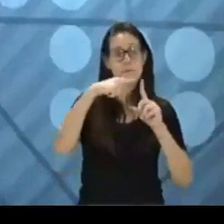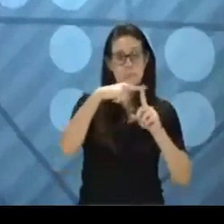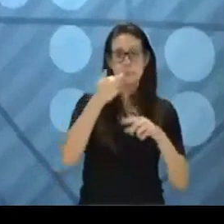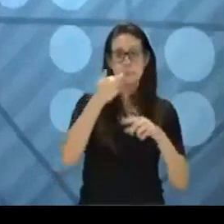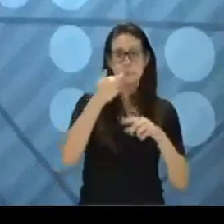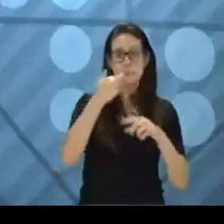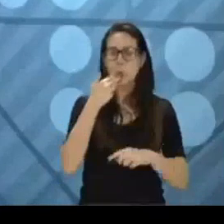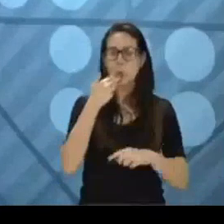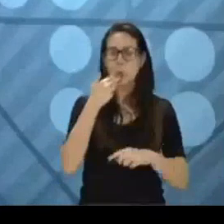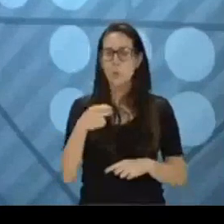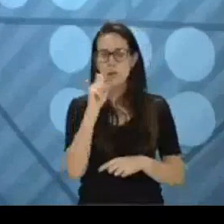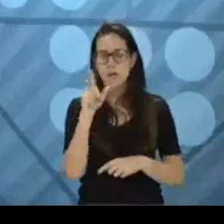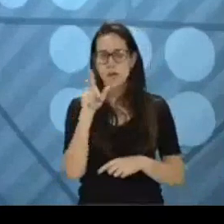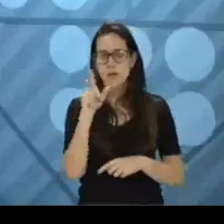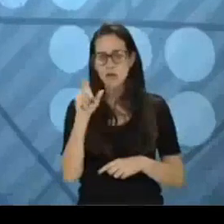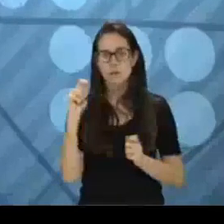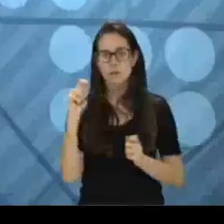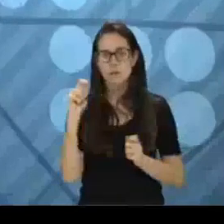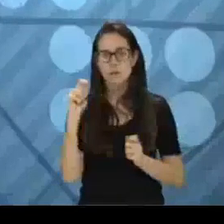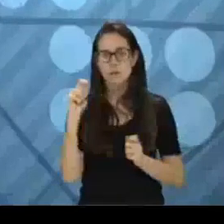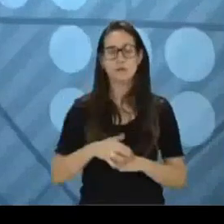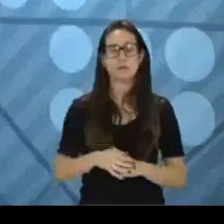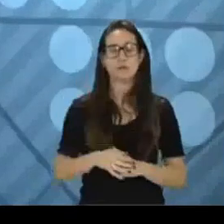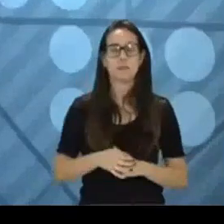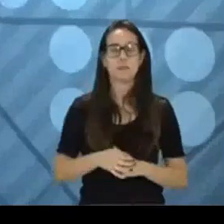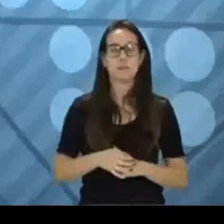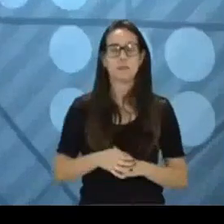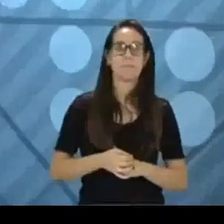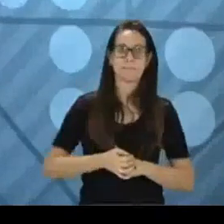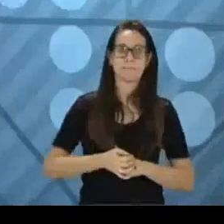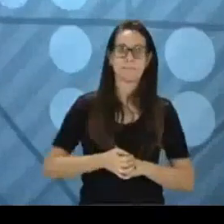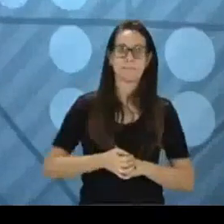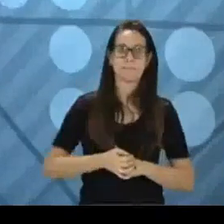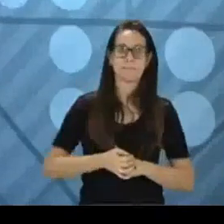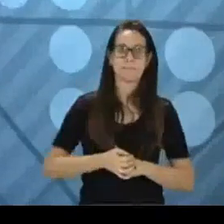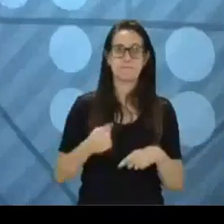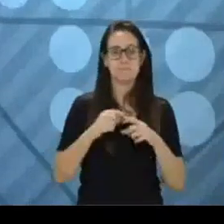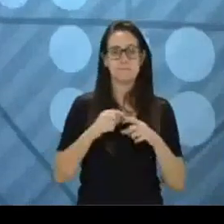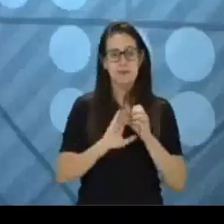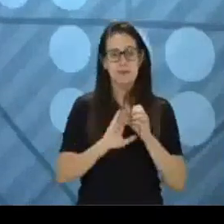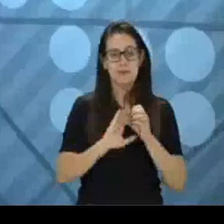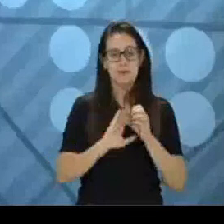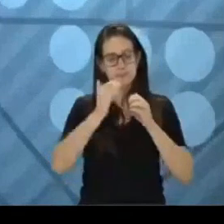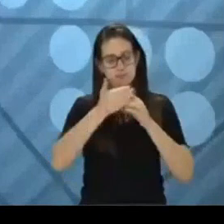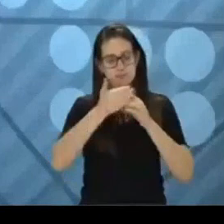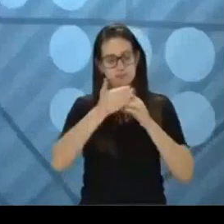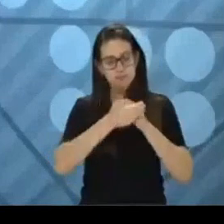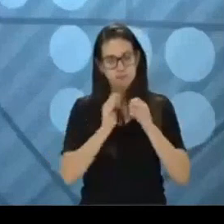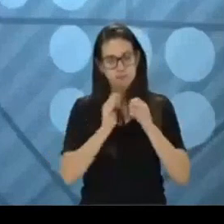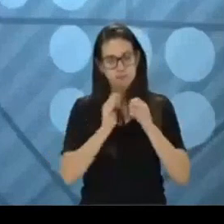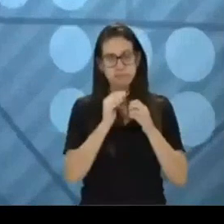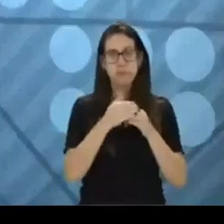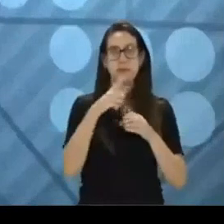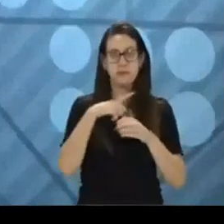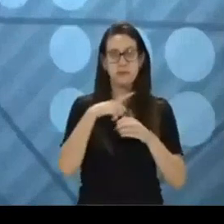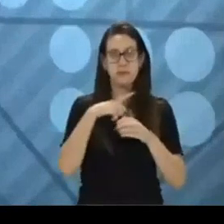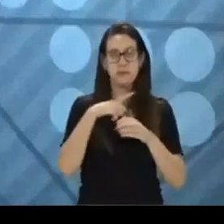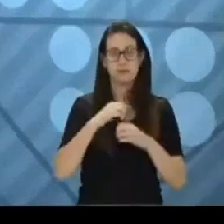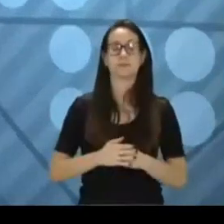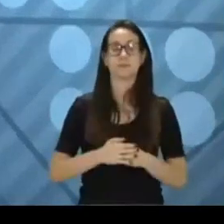observamos essa coloração azulada, justamente porque ela faz a impregnação da camada do peptídeo glicano, então faz